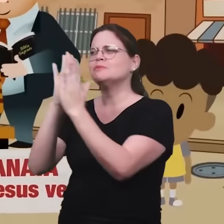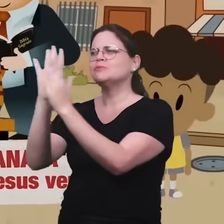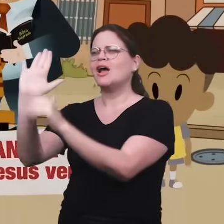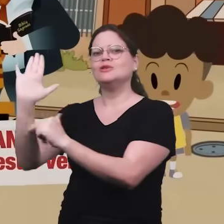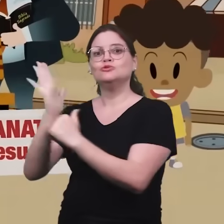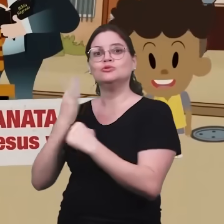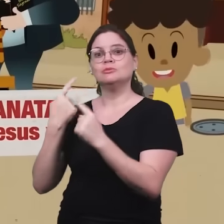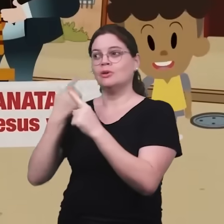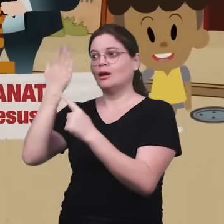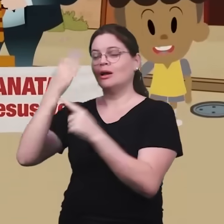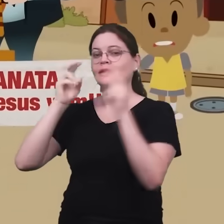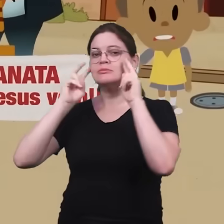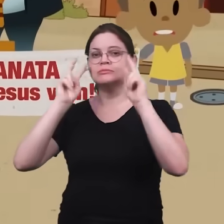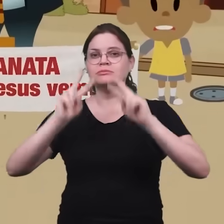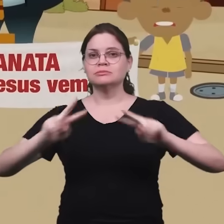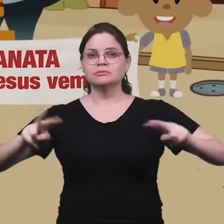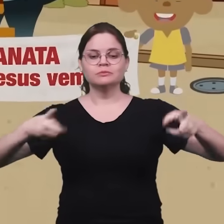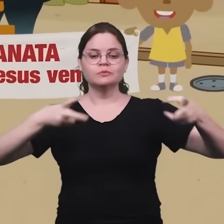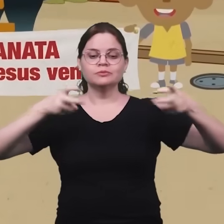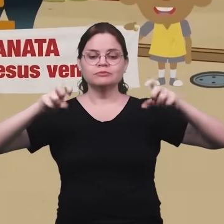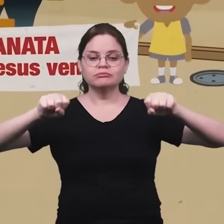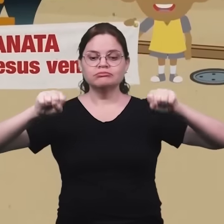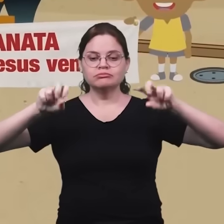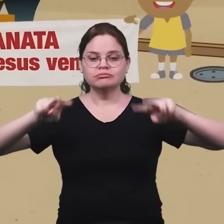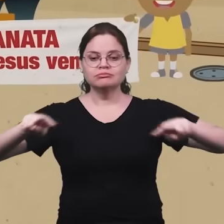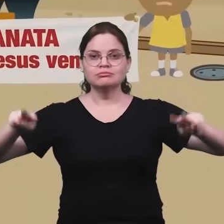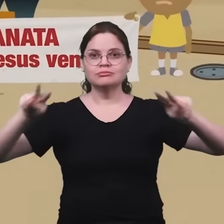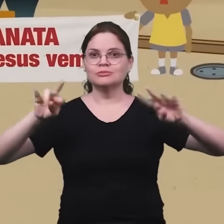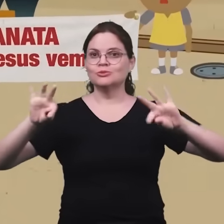invocai-o enquanto está perto.